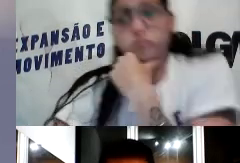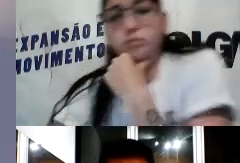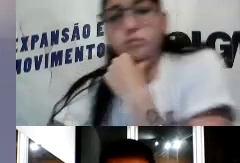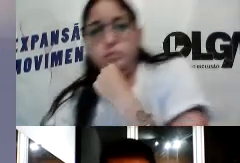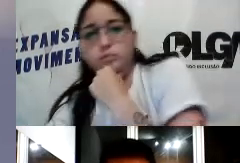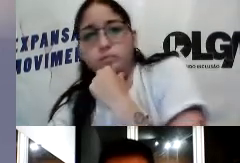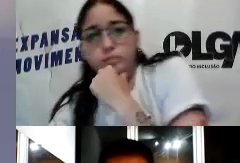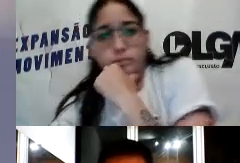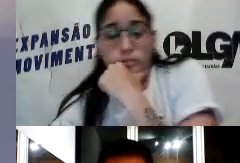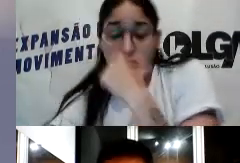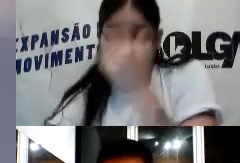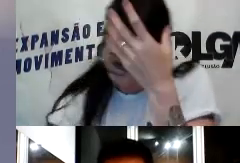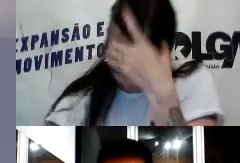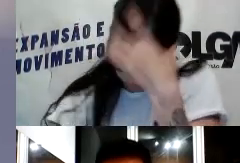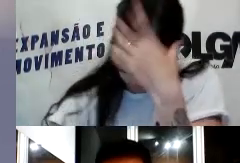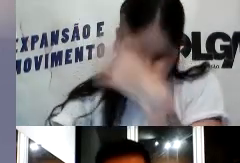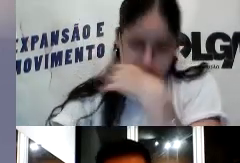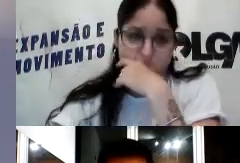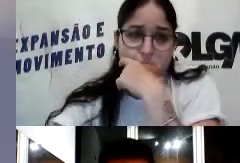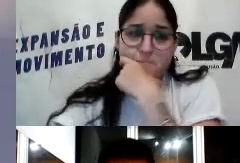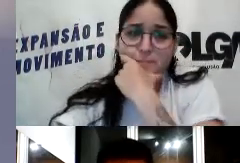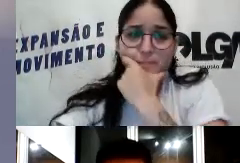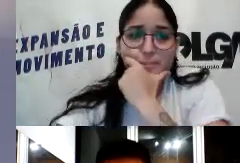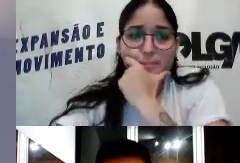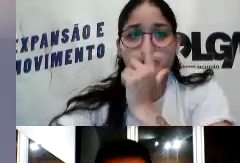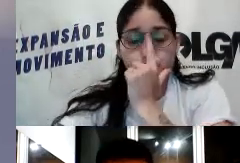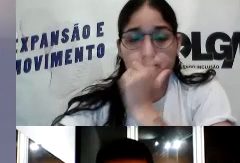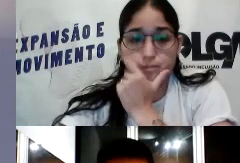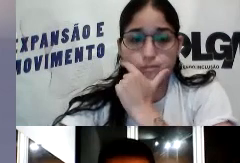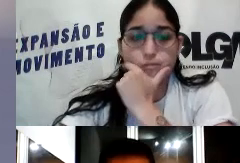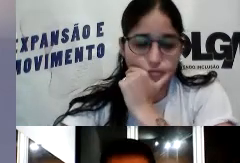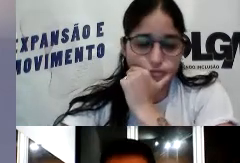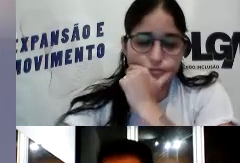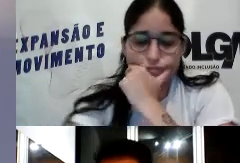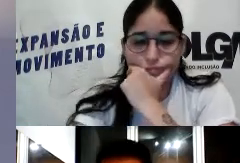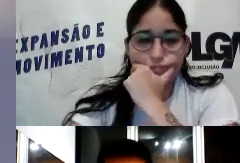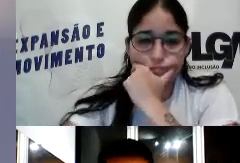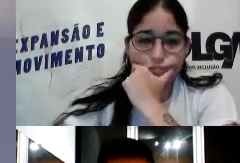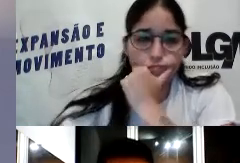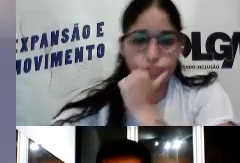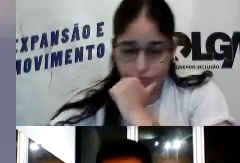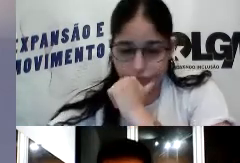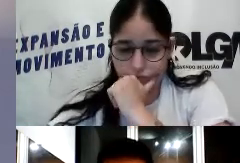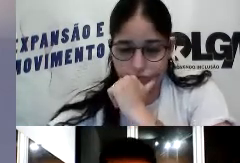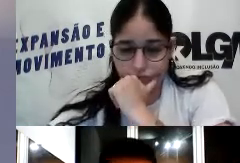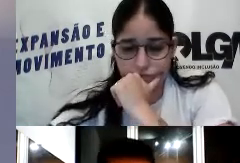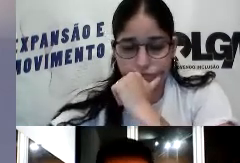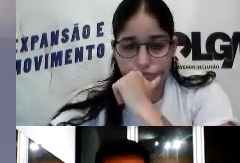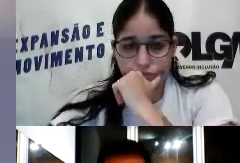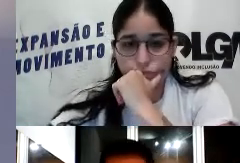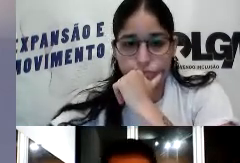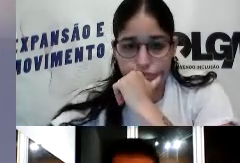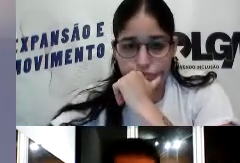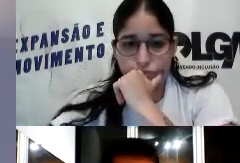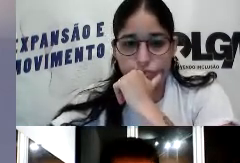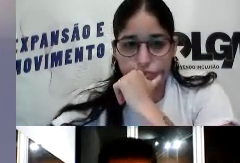família fosse acolhida. Ele ofereceu algumas informações escritas para esse bebê, falou até mesmo do